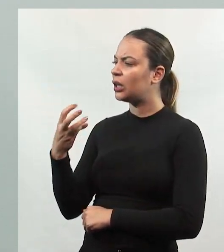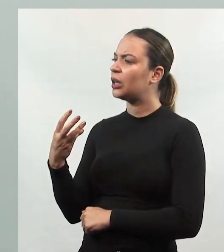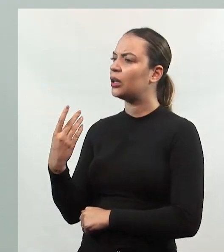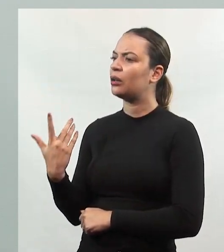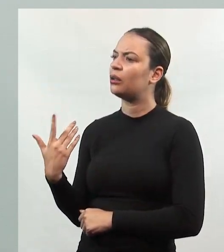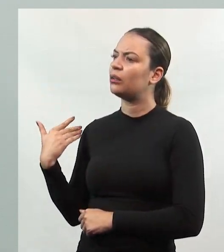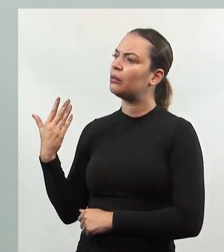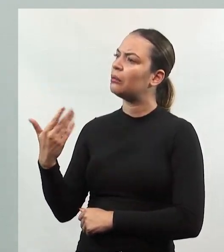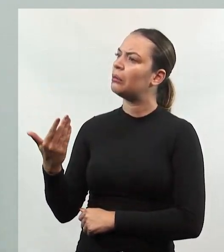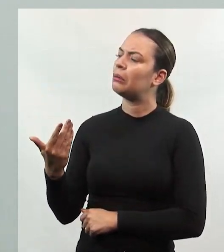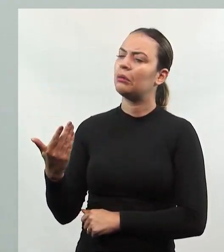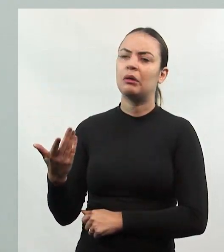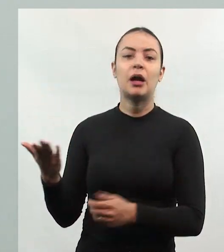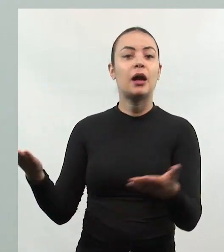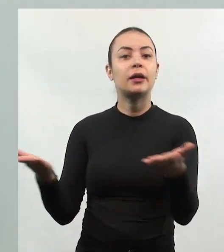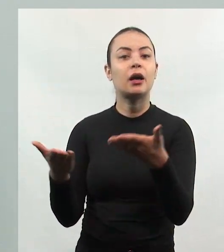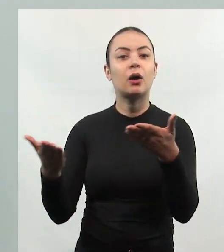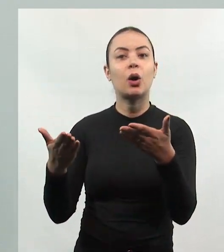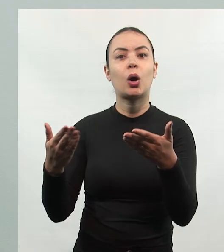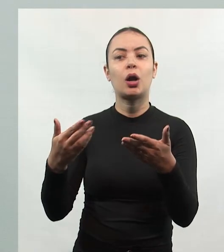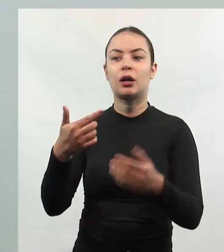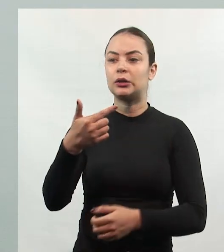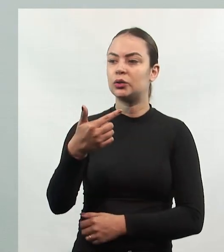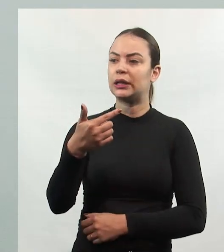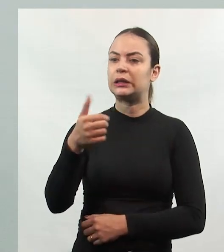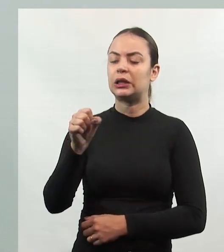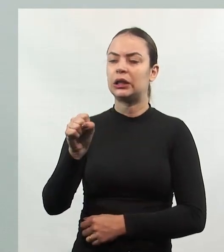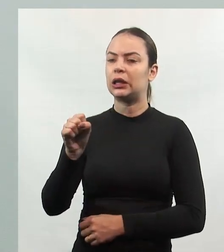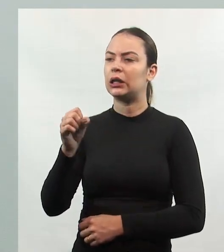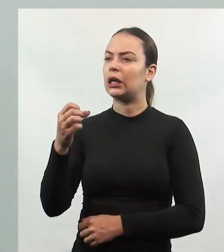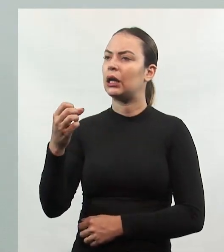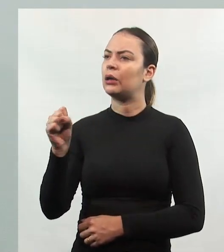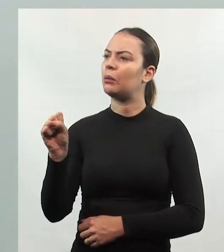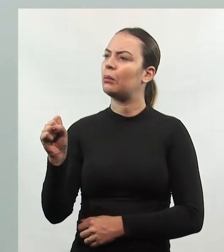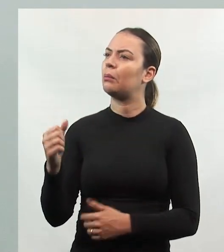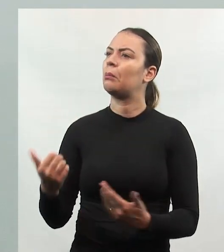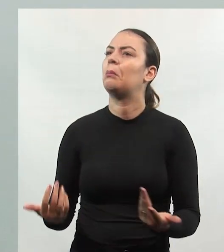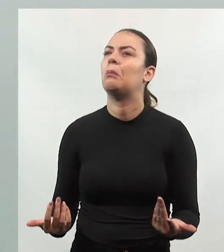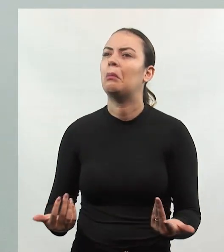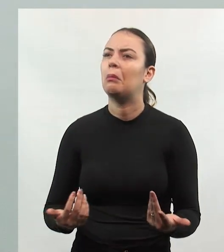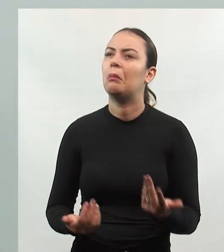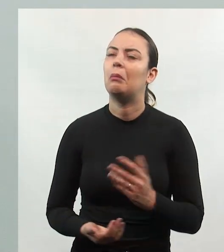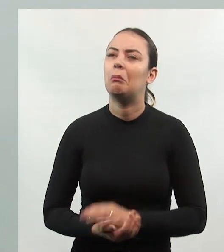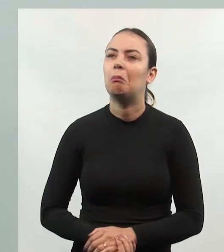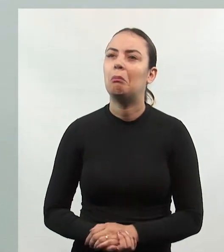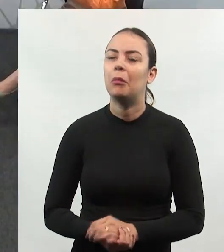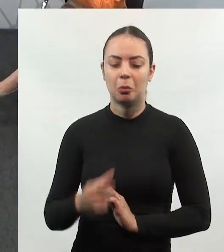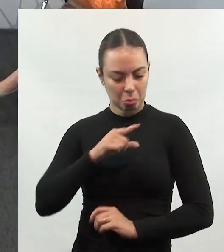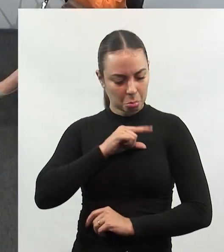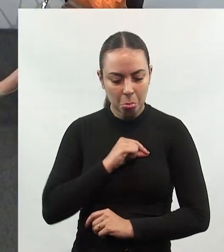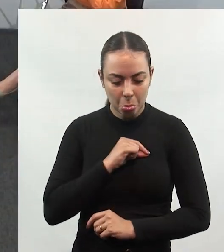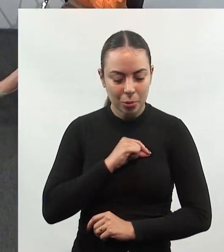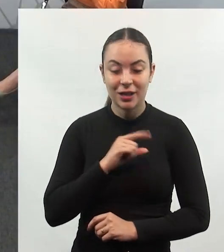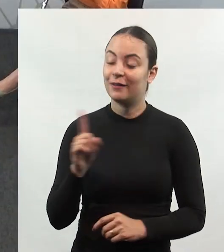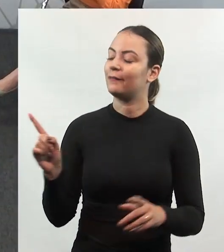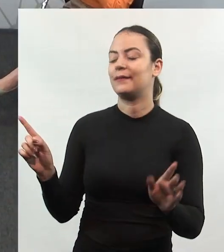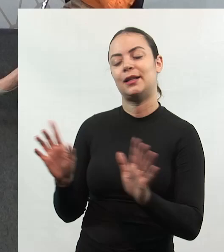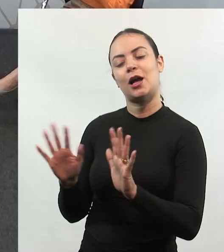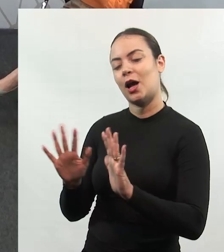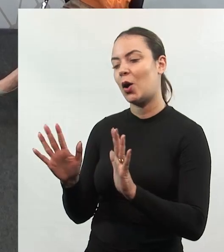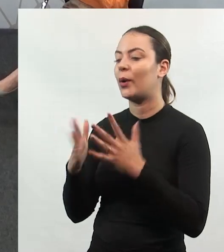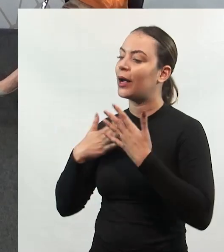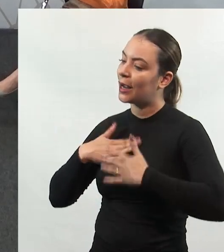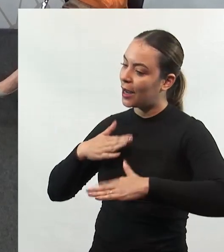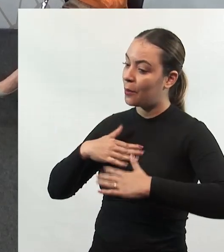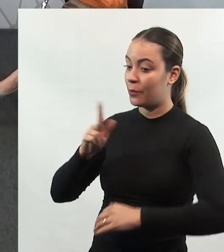dona Semed. O que está acontecendo aqui? Não, professora, é porque foi 13º, mais os